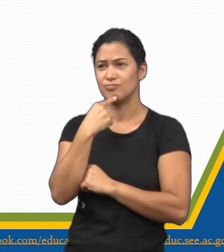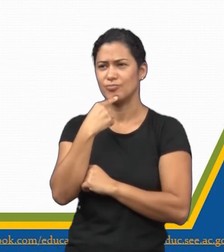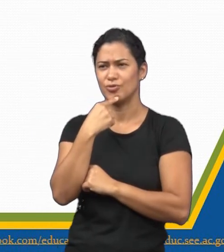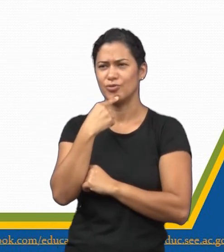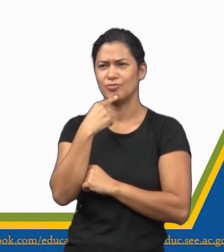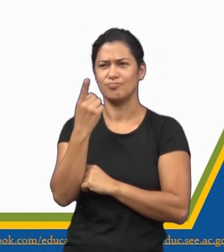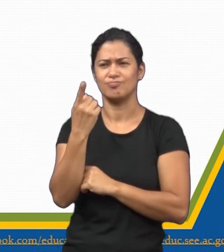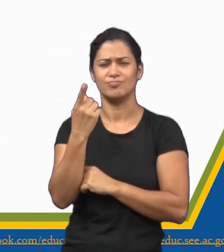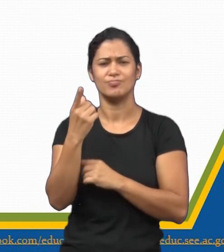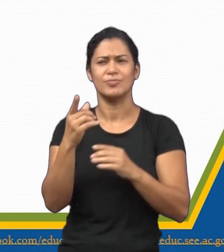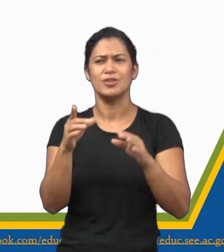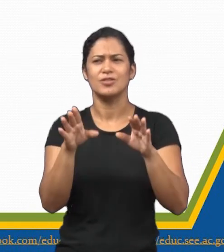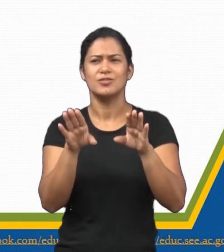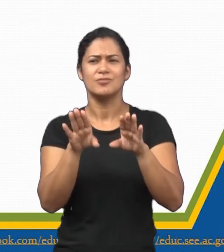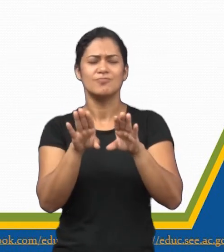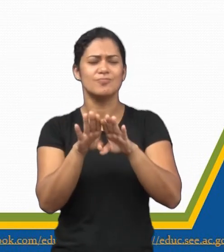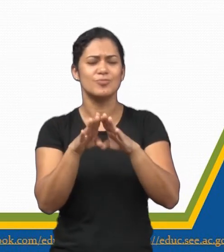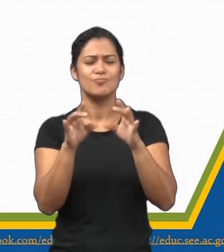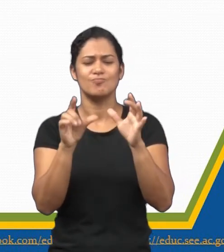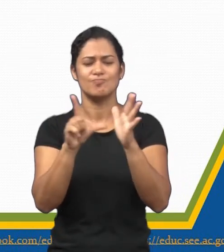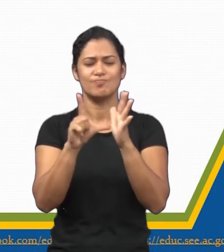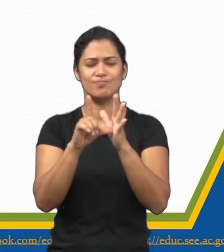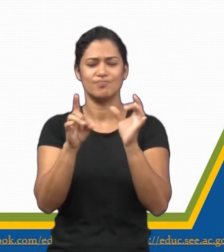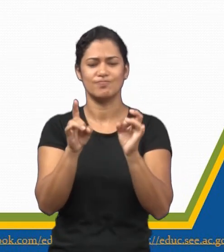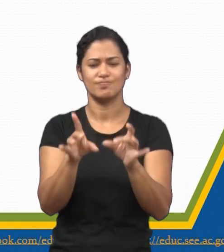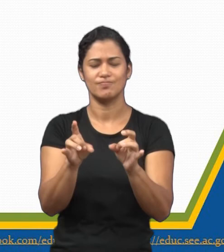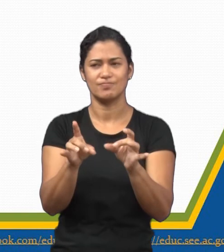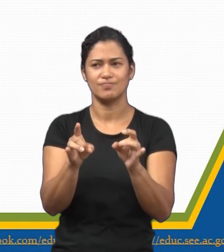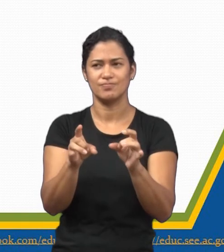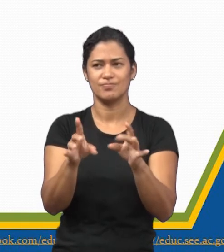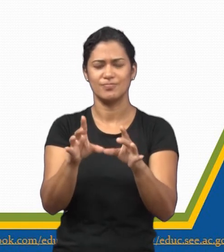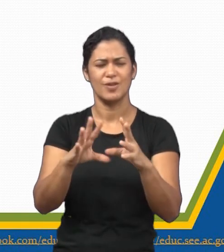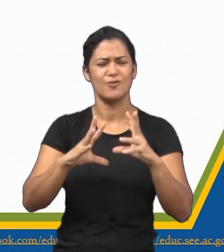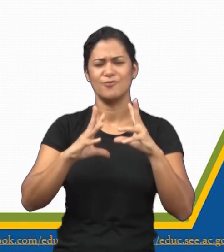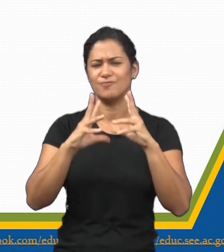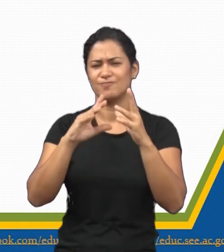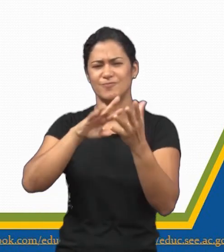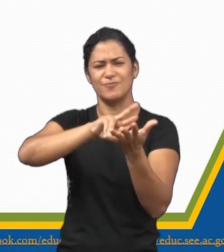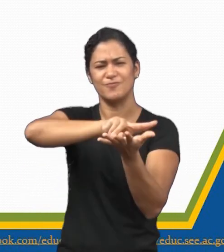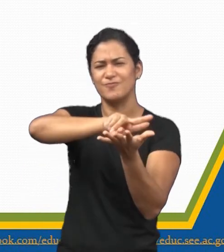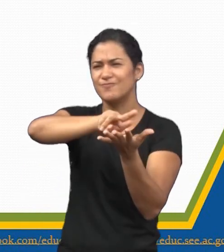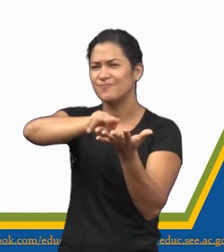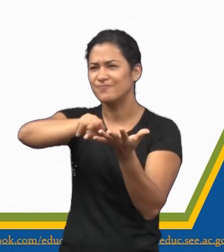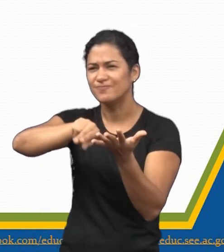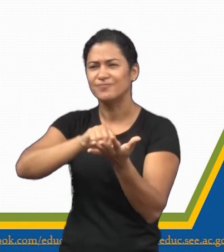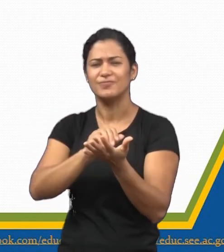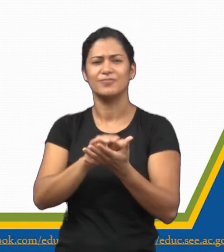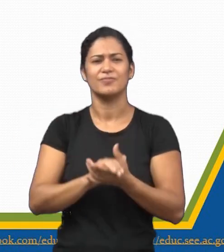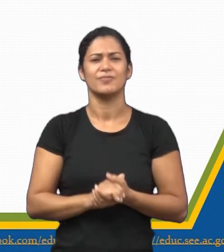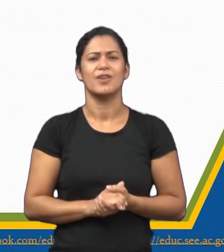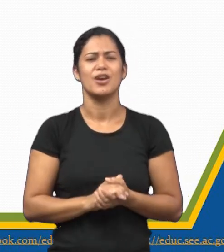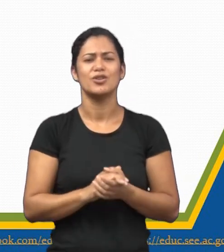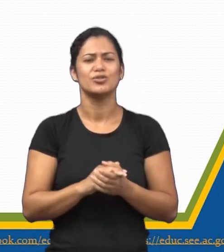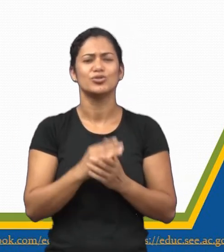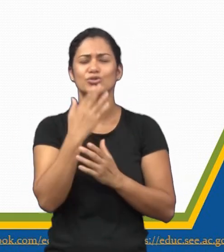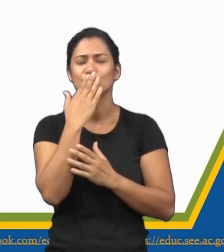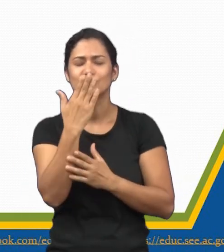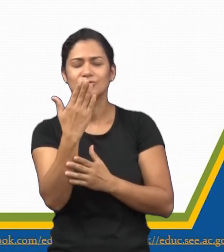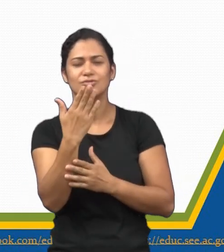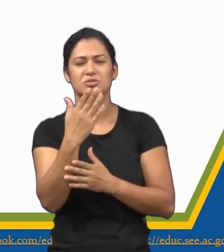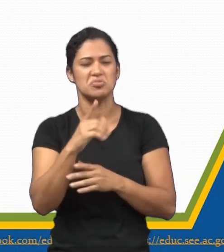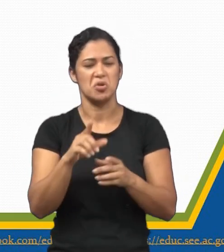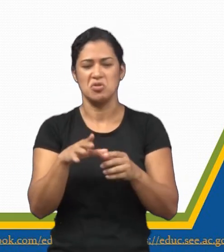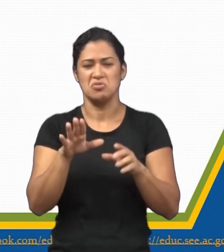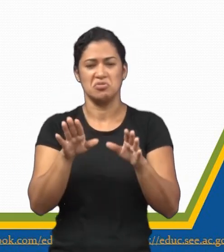bairro comercial são os comércios. Olha aí, ó, vários tipos de comércios. Que nós vimos que pode ser de